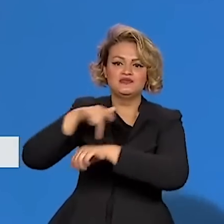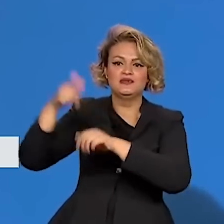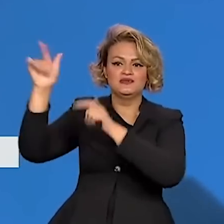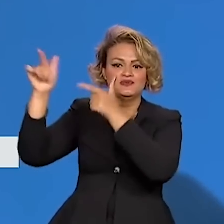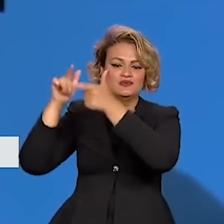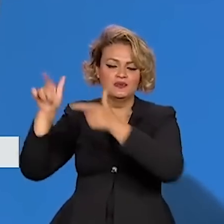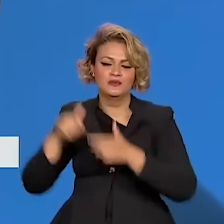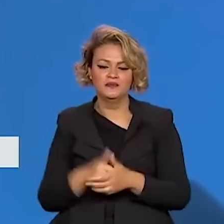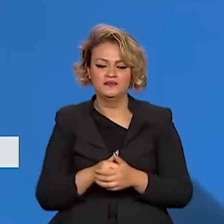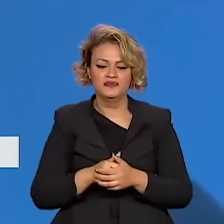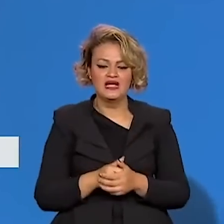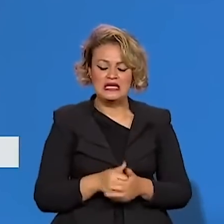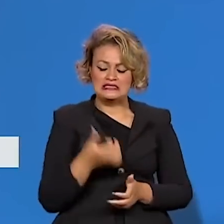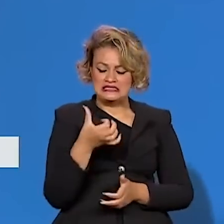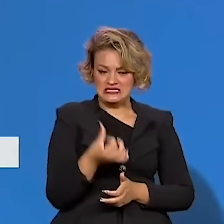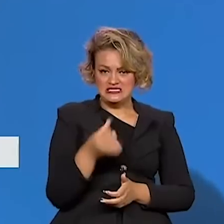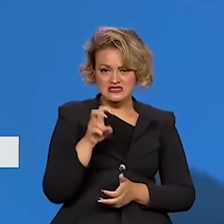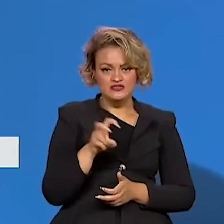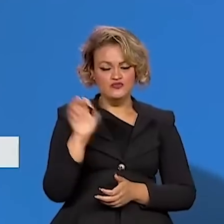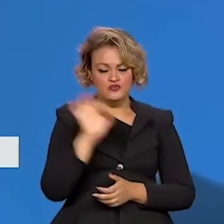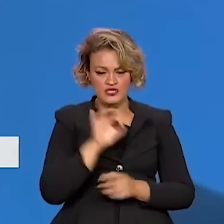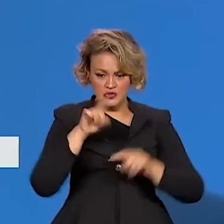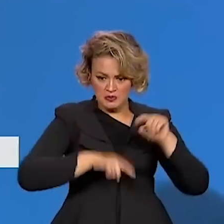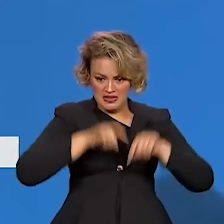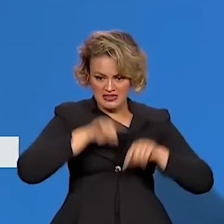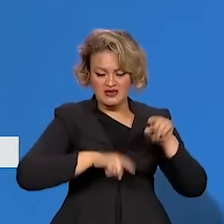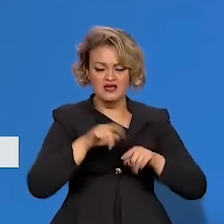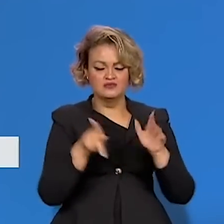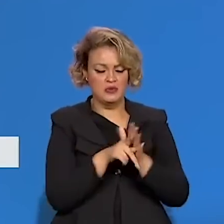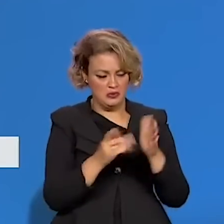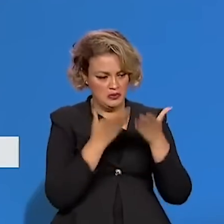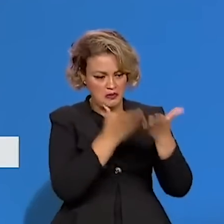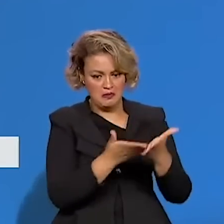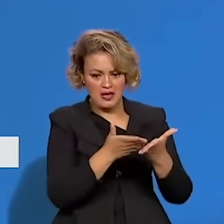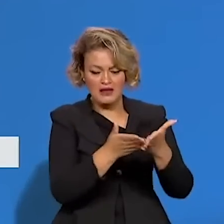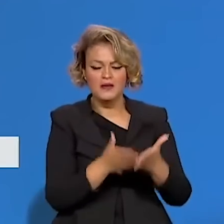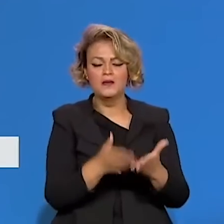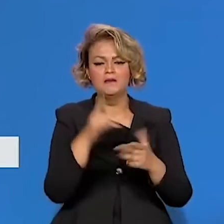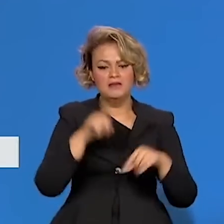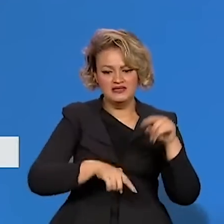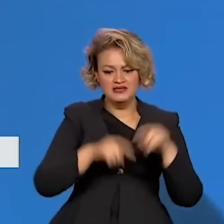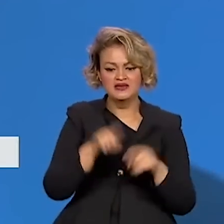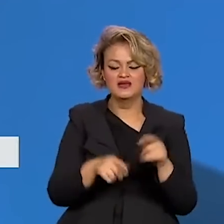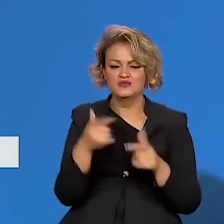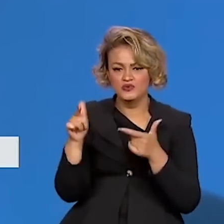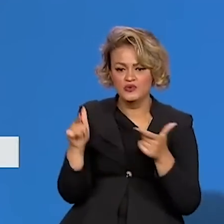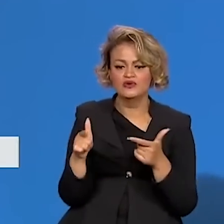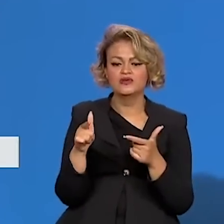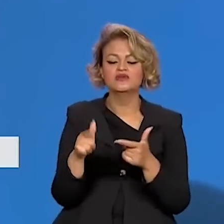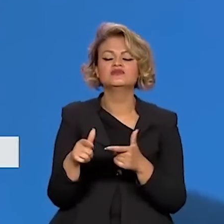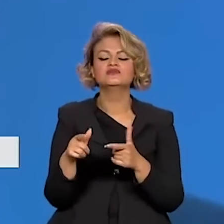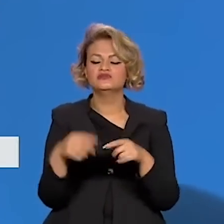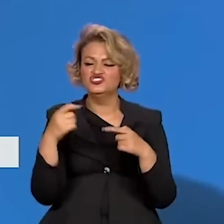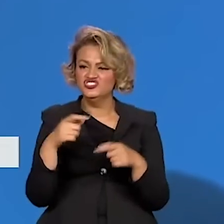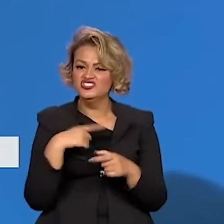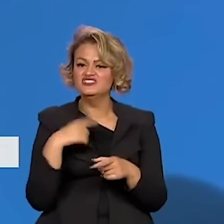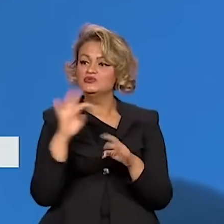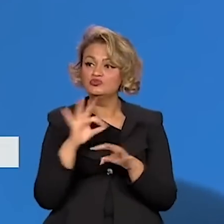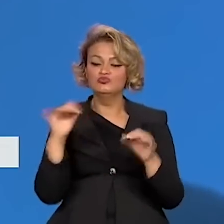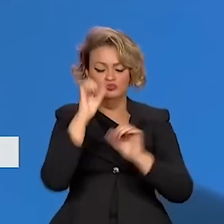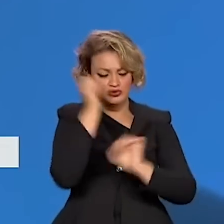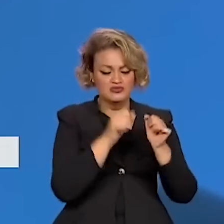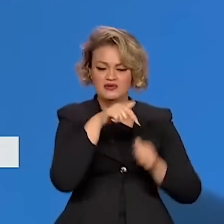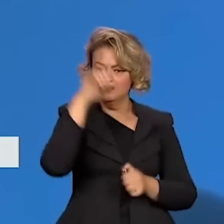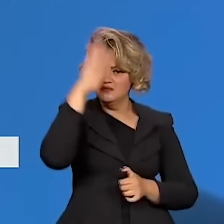dos componentes desses navios dos componentes da plataforma do componente da Funda seriam todos produzidos